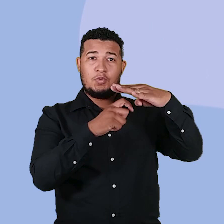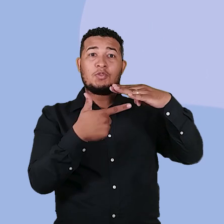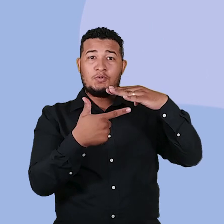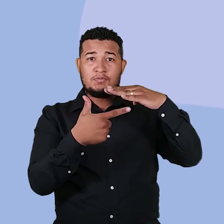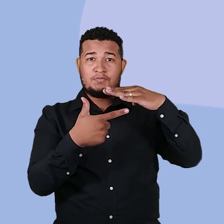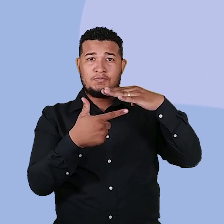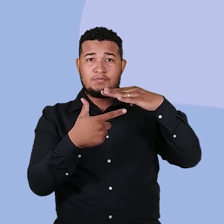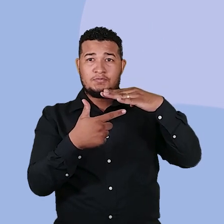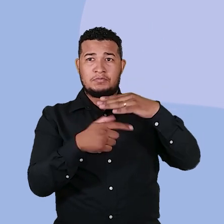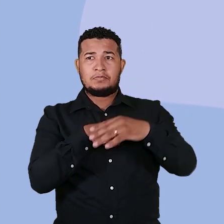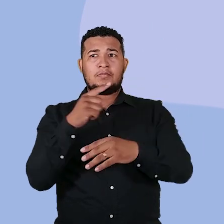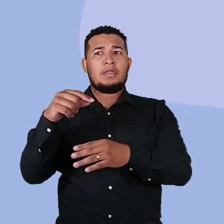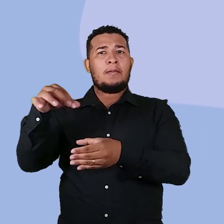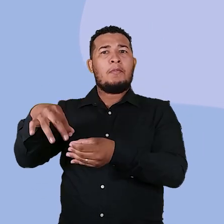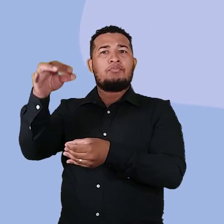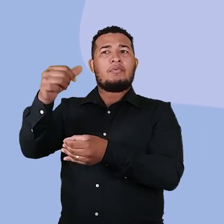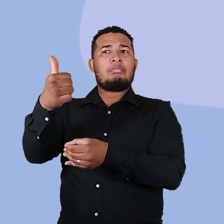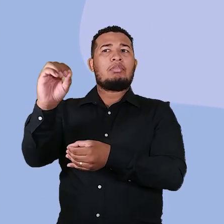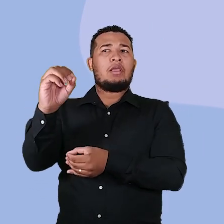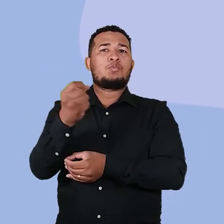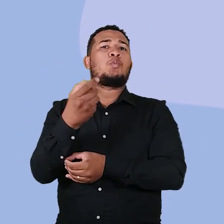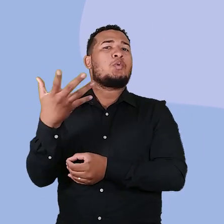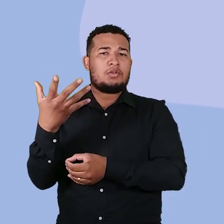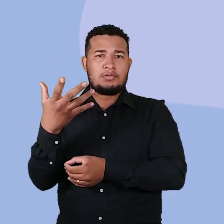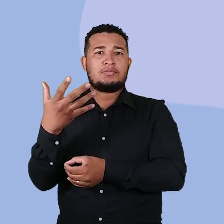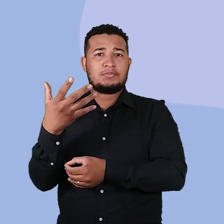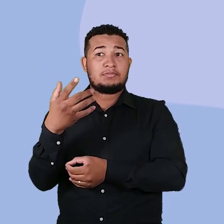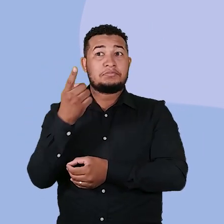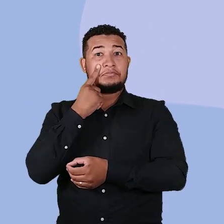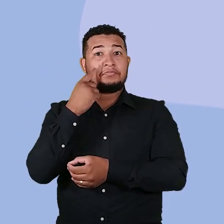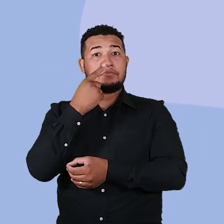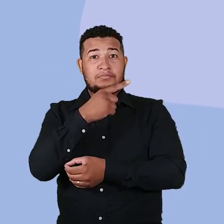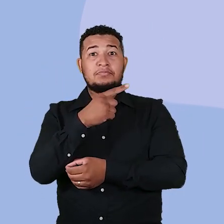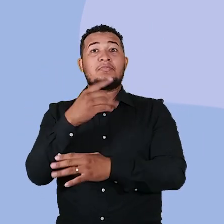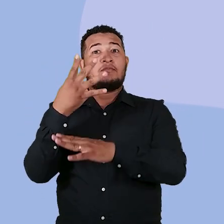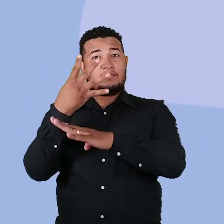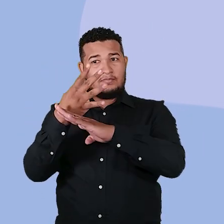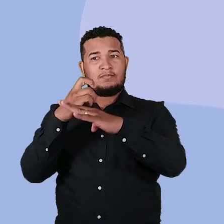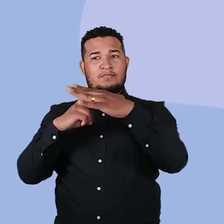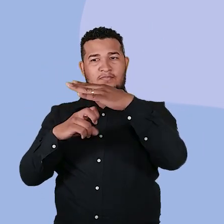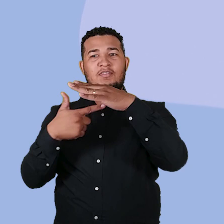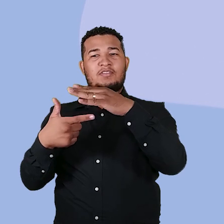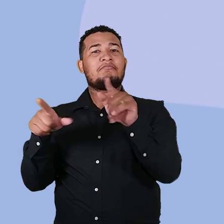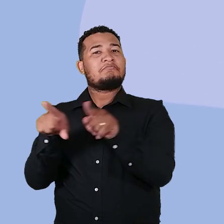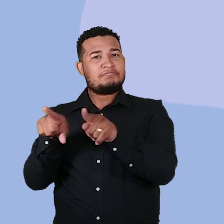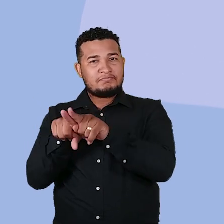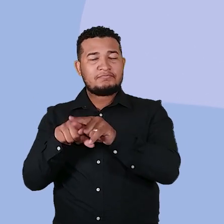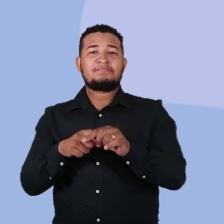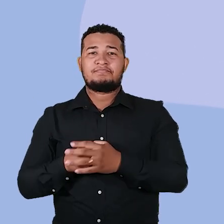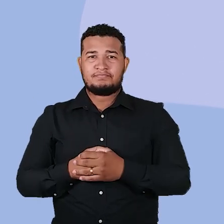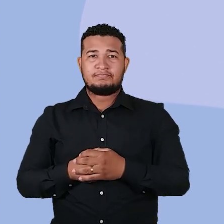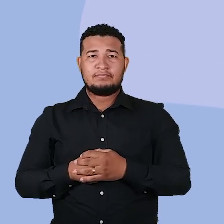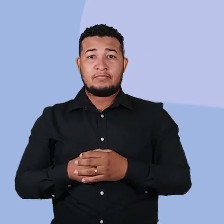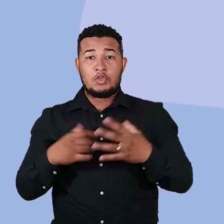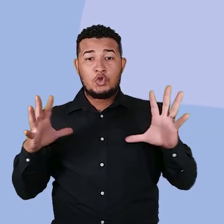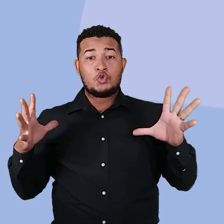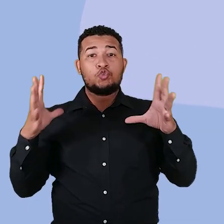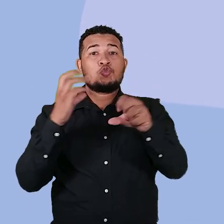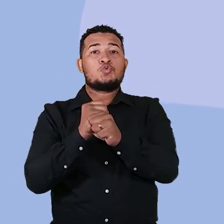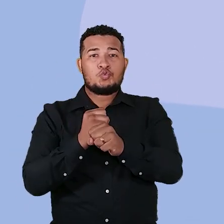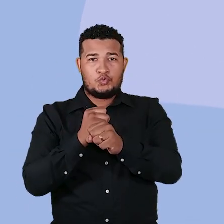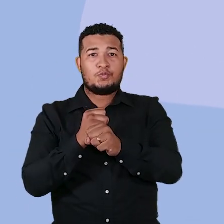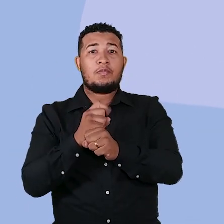quatro para 52 é a probabilidade para uma carta 10 tá aí quatro para